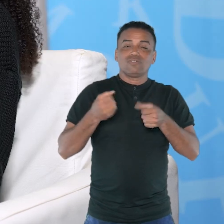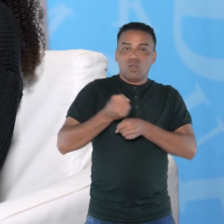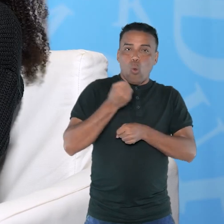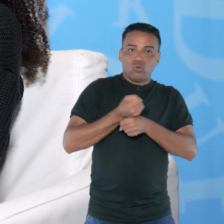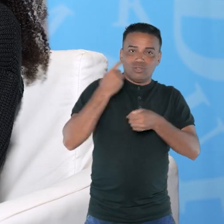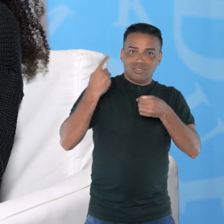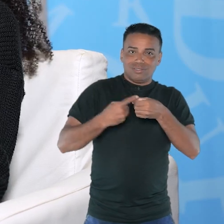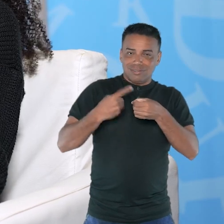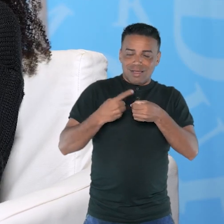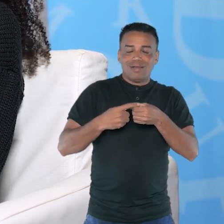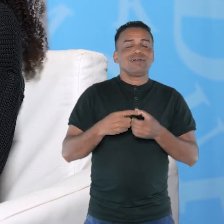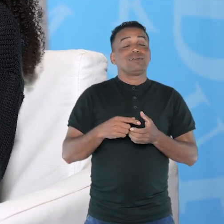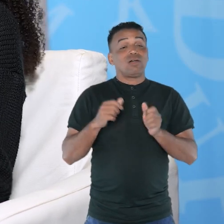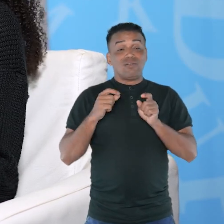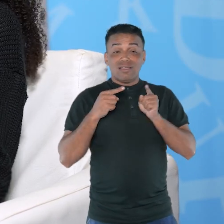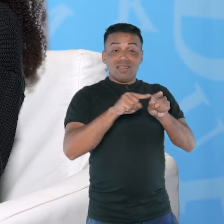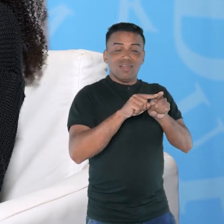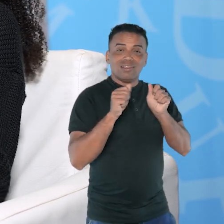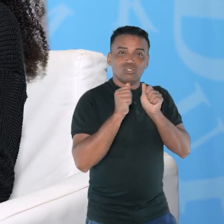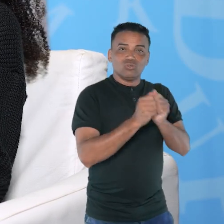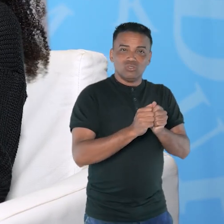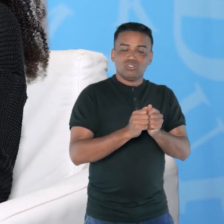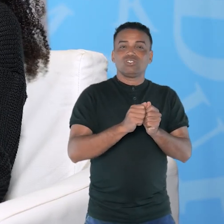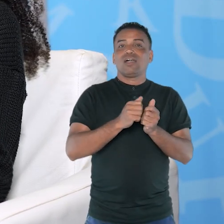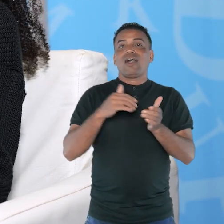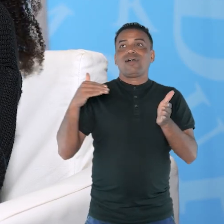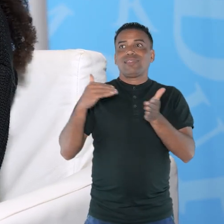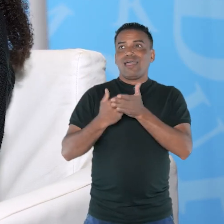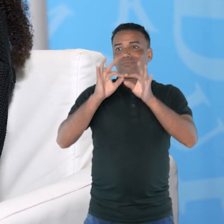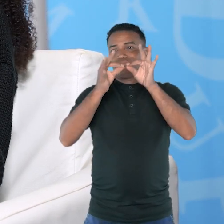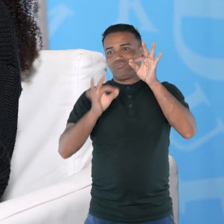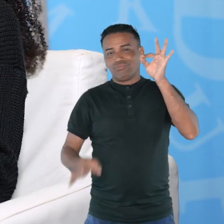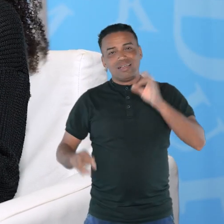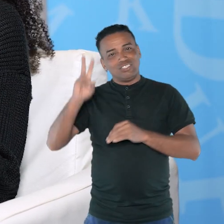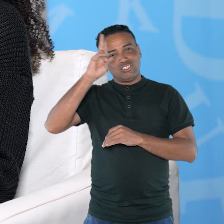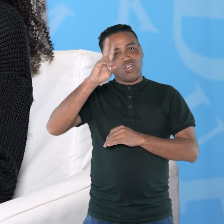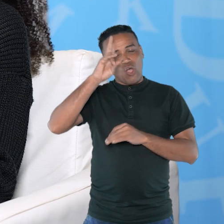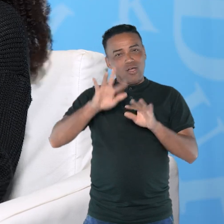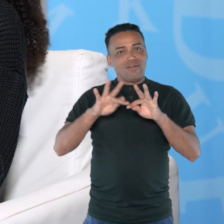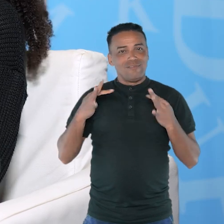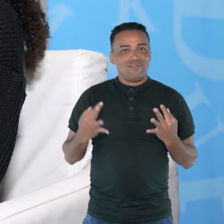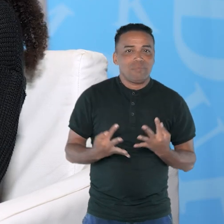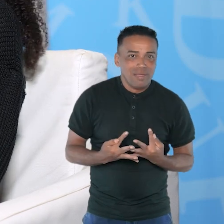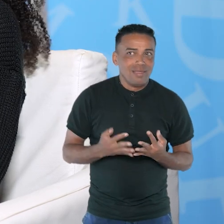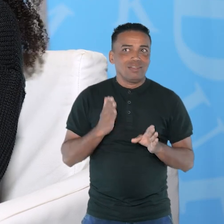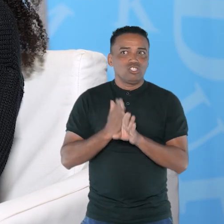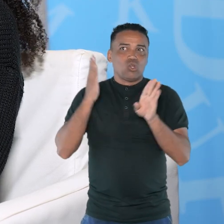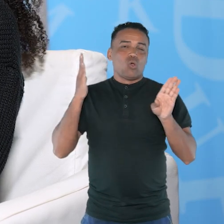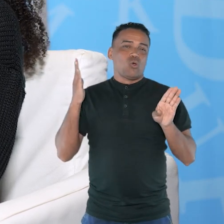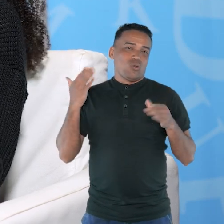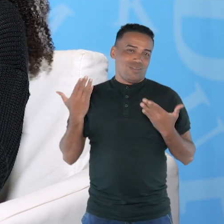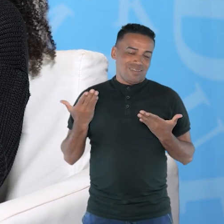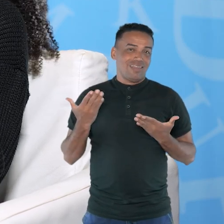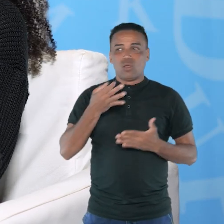ali com essa professora, que é uma grande referência para ela, até ela descobrir todo o fio da meada dessa história familiar dela, que ela descobre a partir disso.